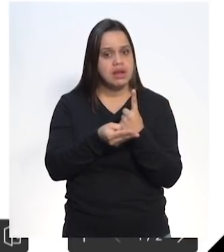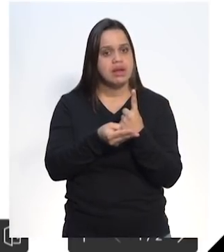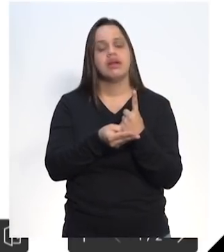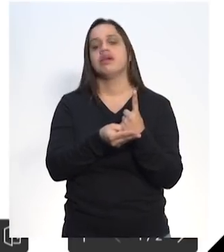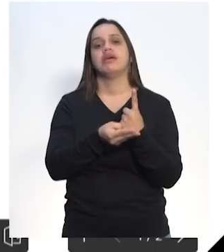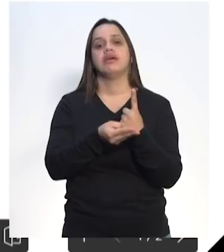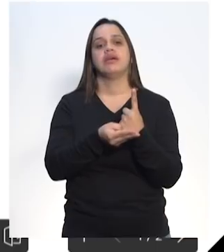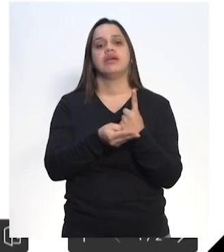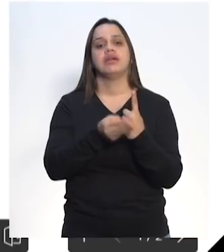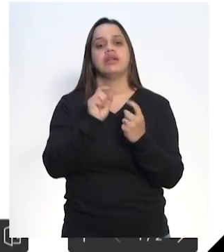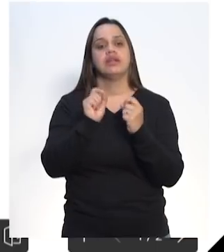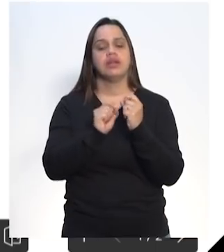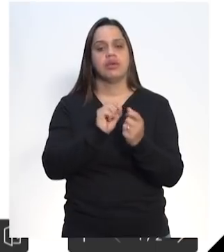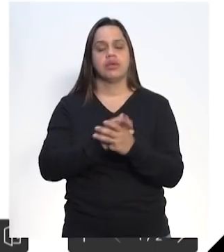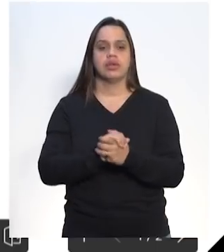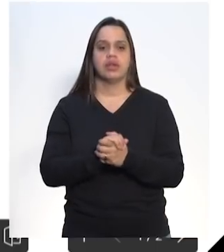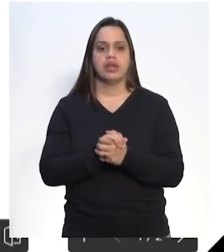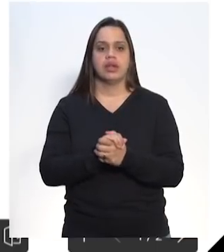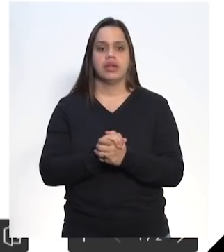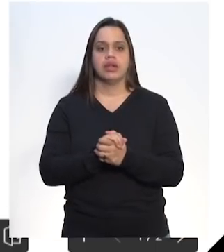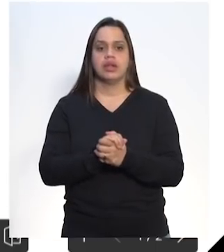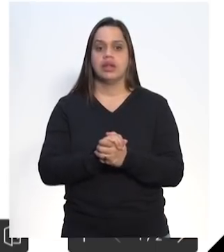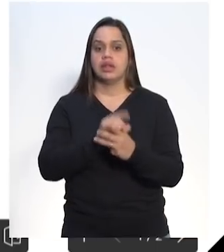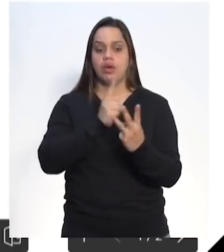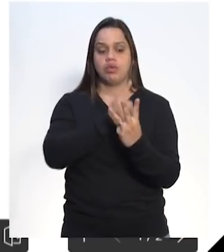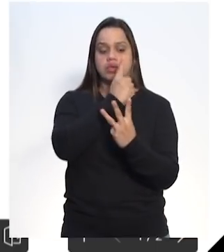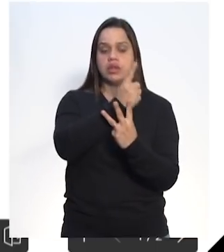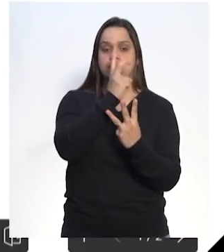ali. Então, o